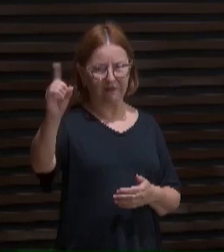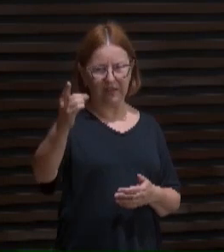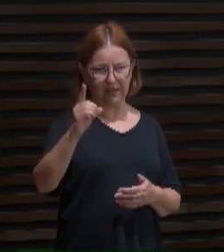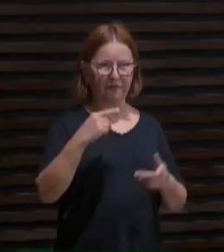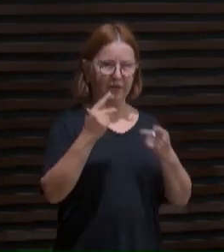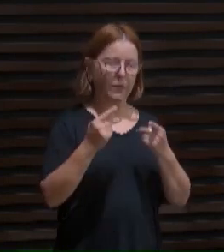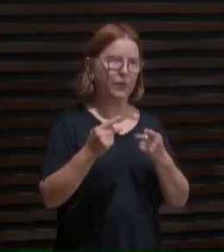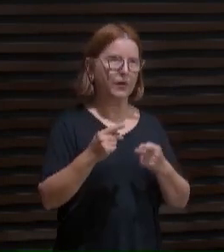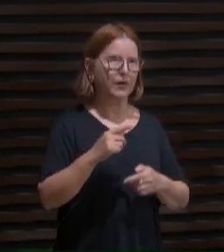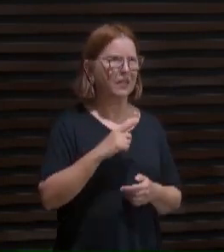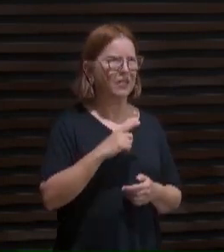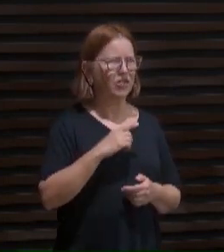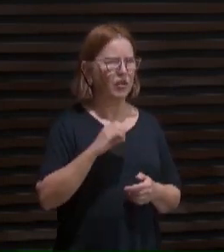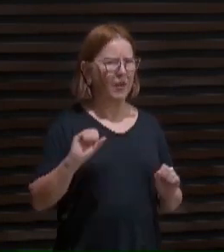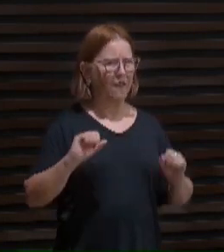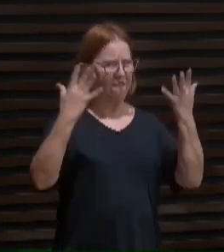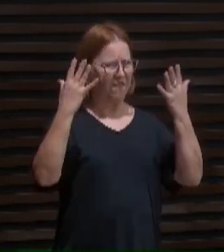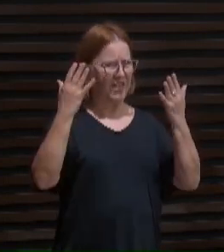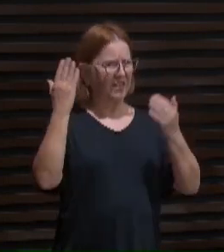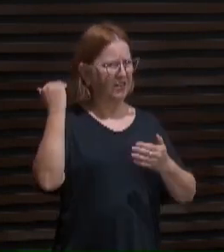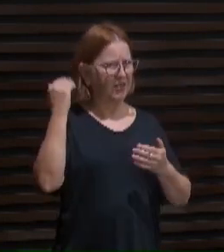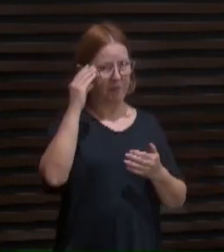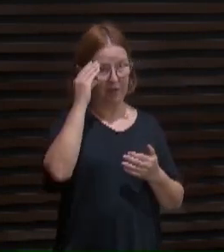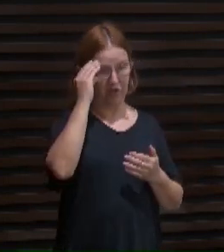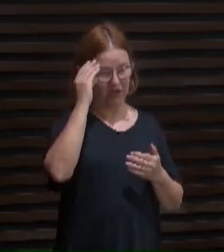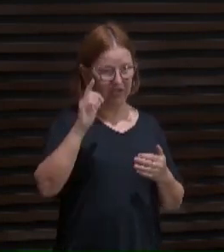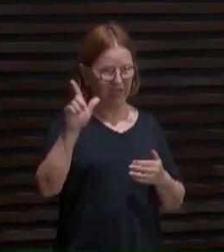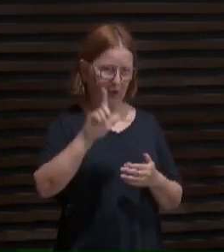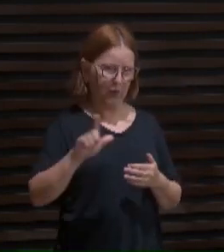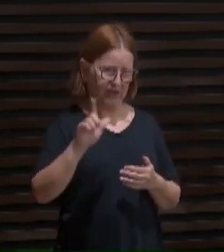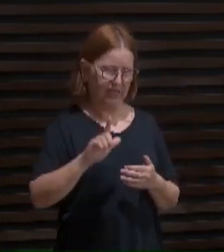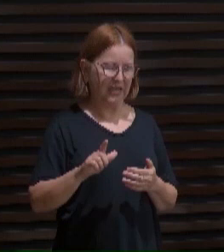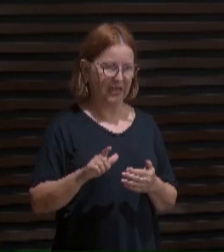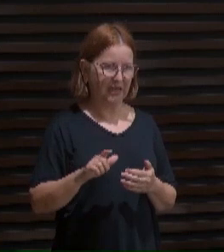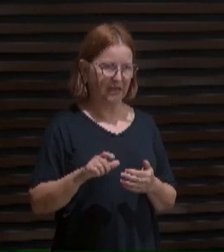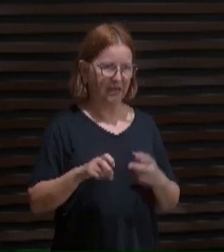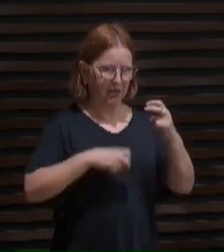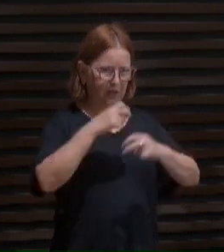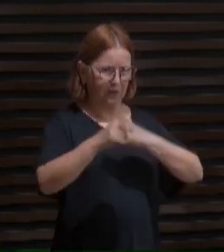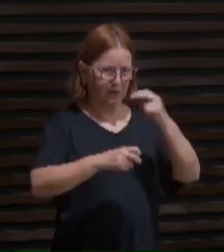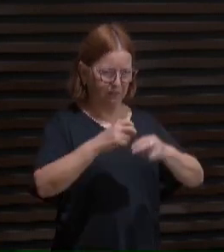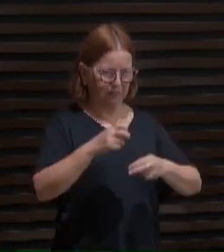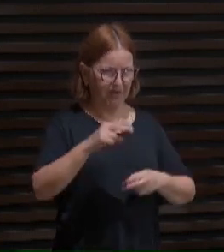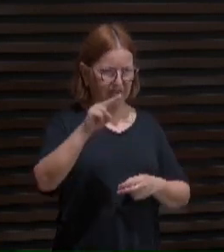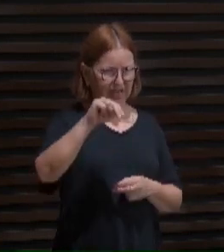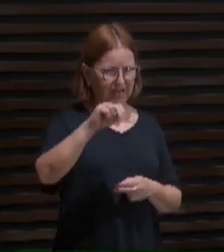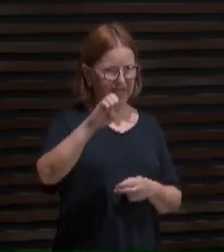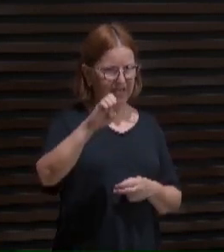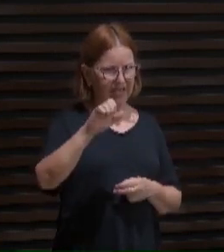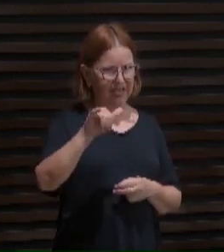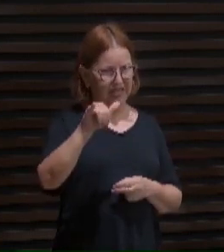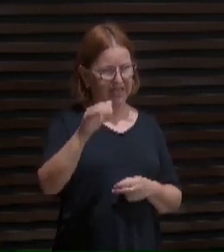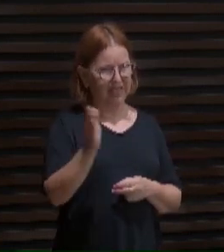tinha aqui no Londrina, lá no Ney Braga, faziam umas